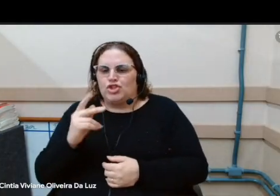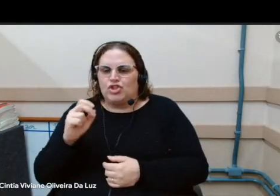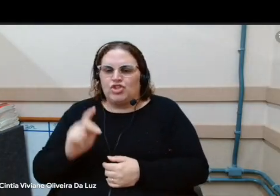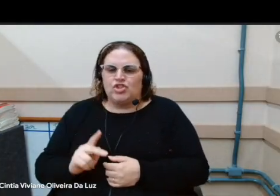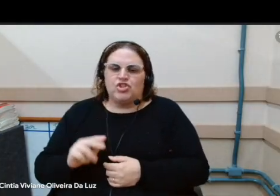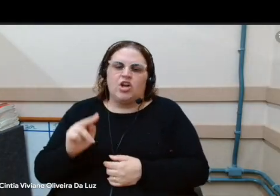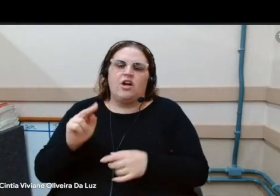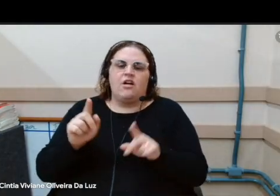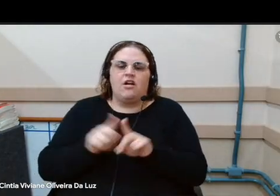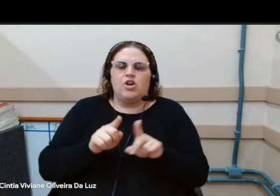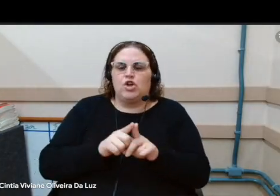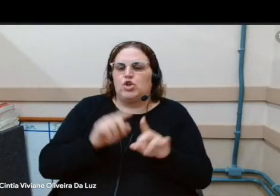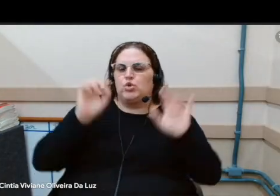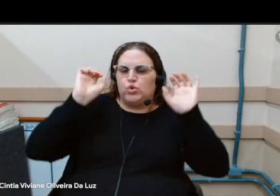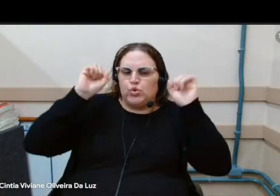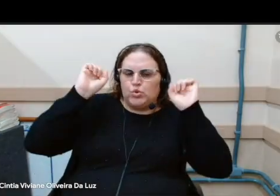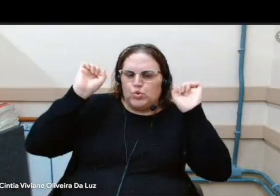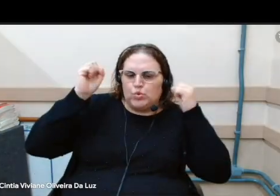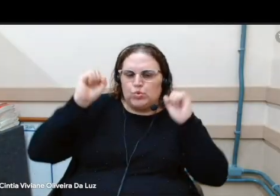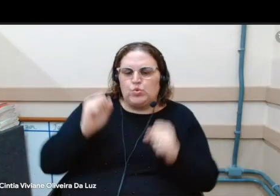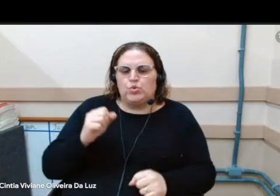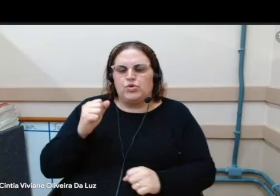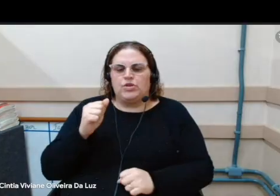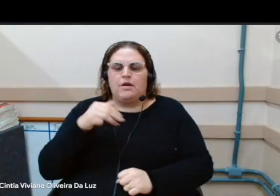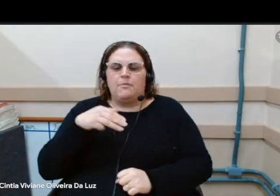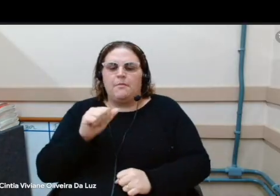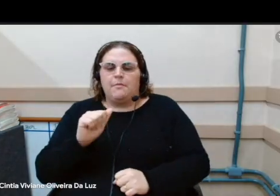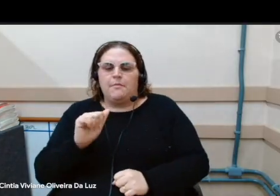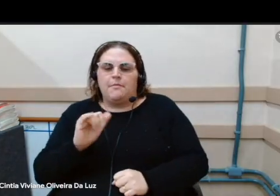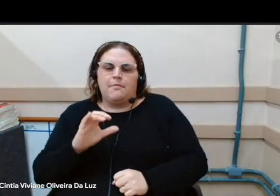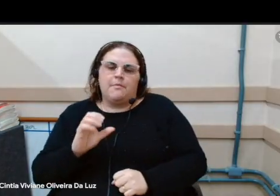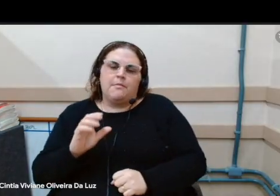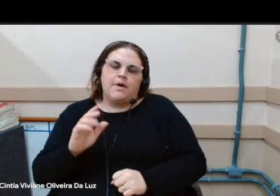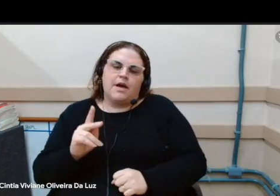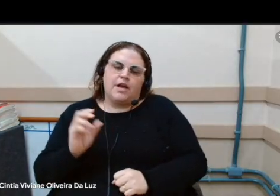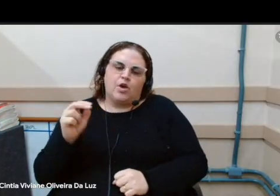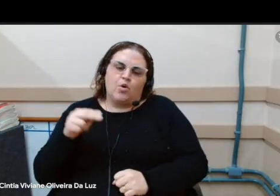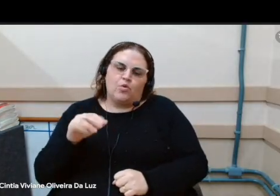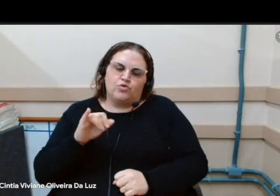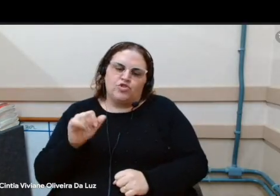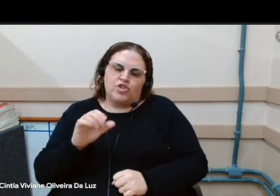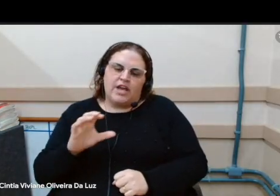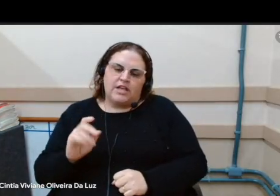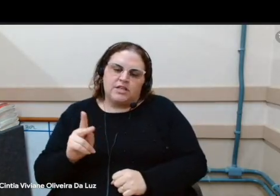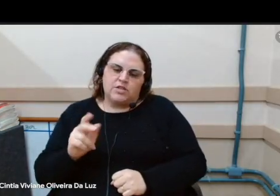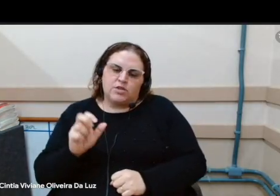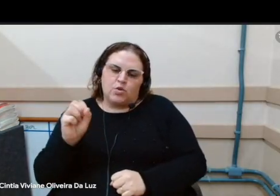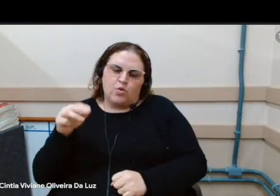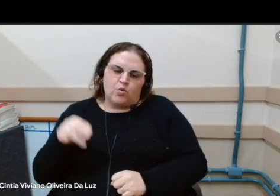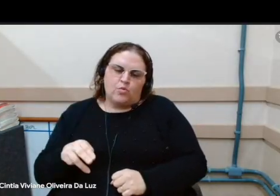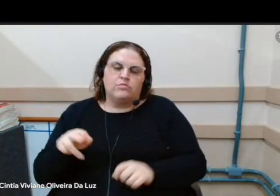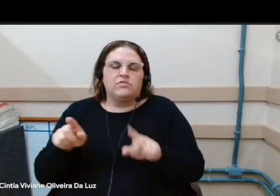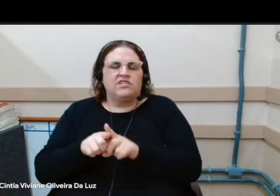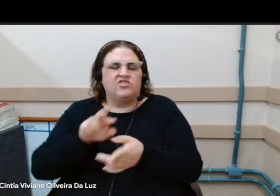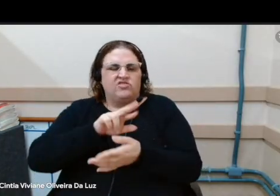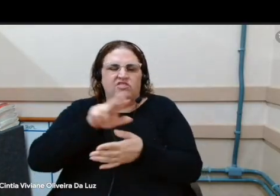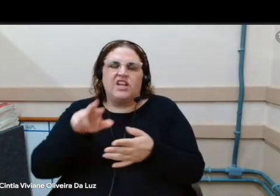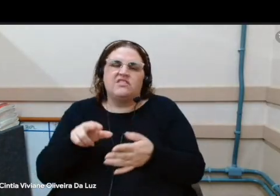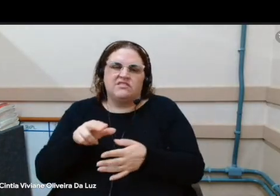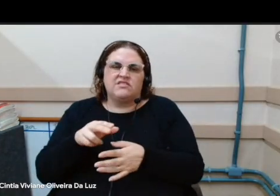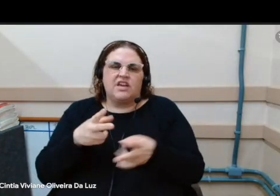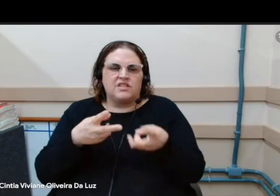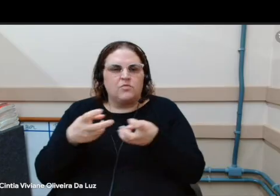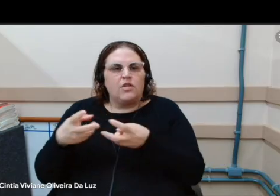xucha de Michael Jackson e uma série de de de registros aí que a mídia explora bastante